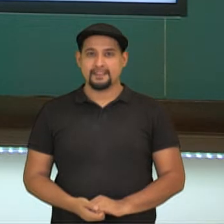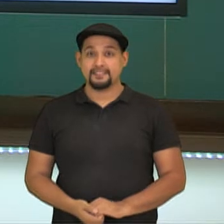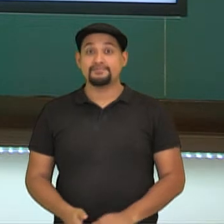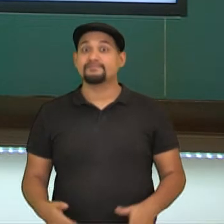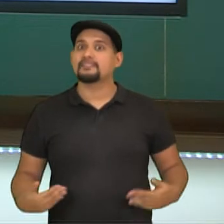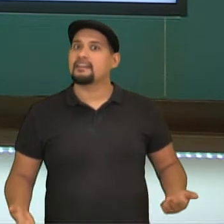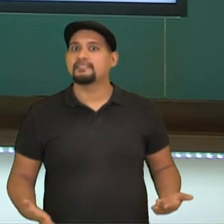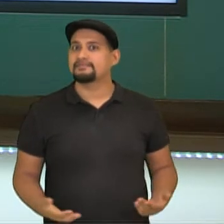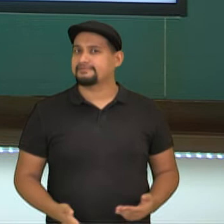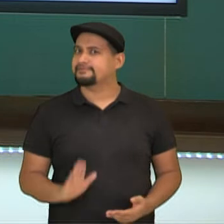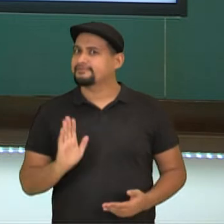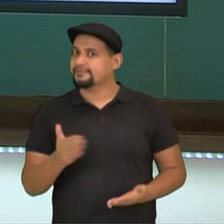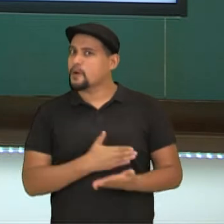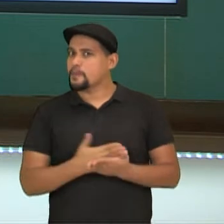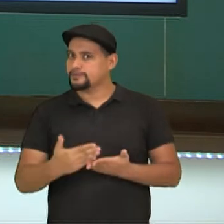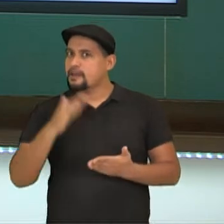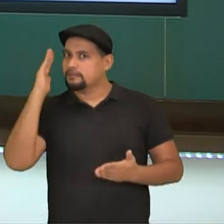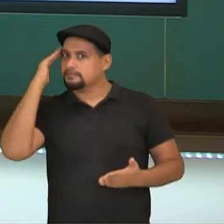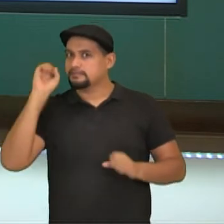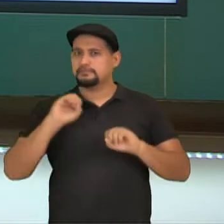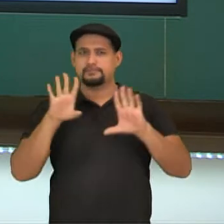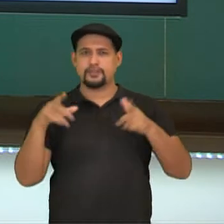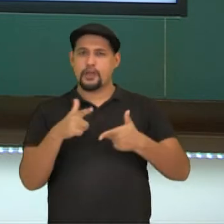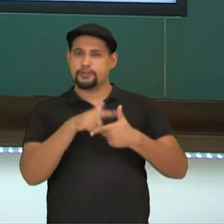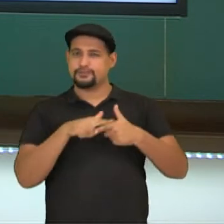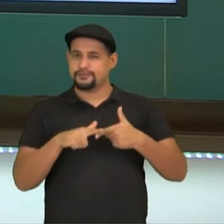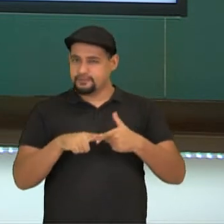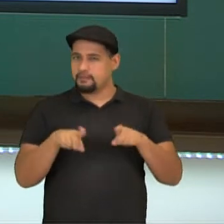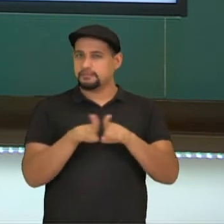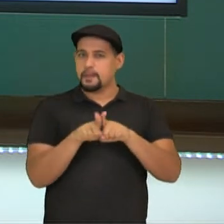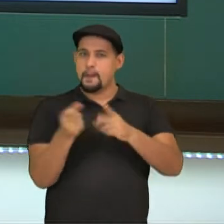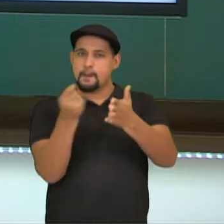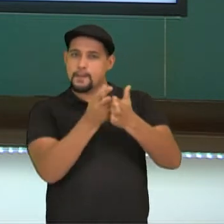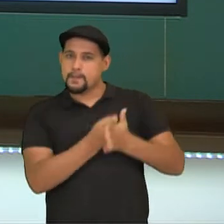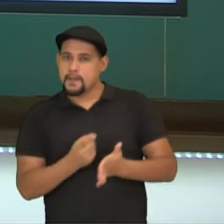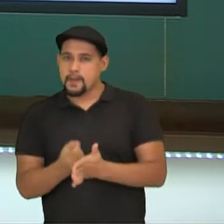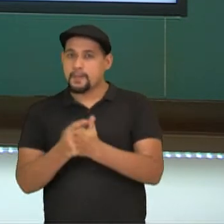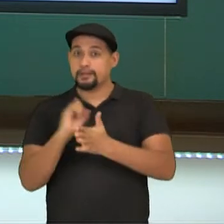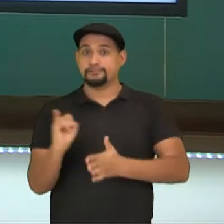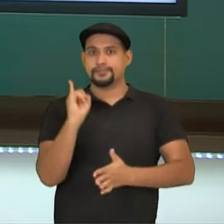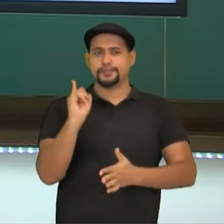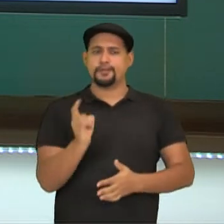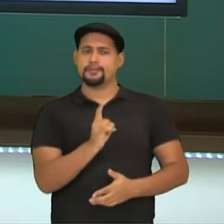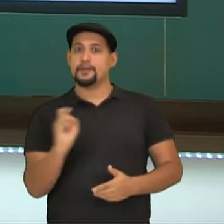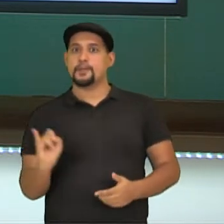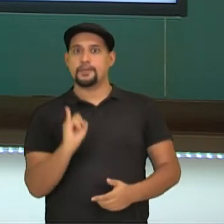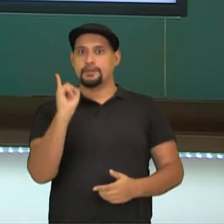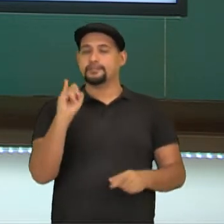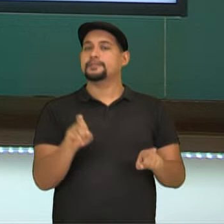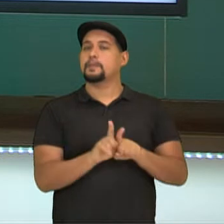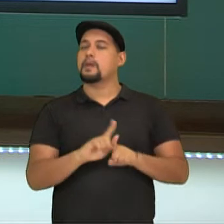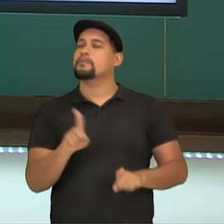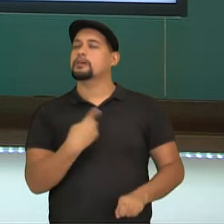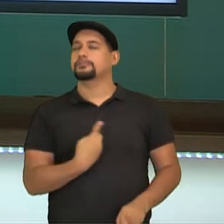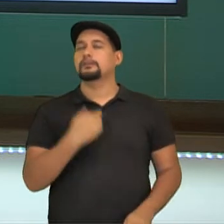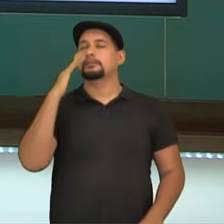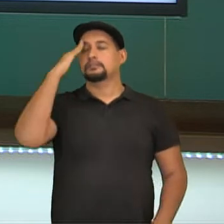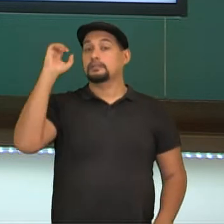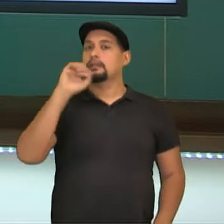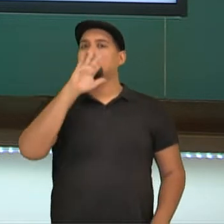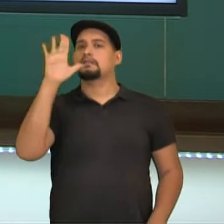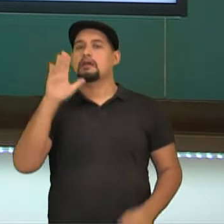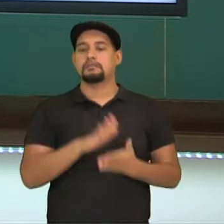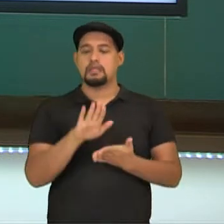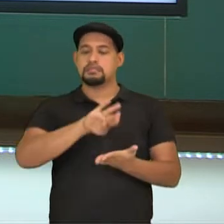E aí, galera, começaram a entender essa divisão de despesas essenciais e despesas não essenciais? Muito importante para a gente compreender